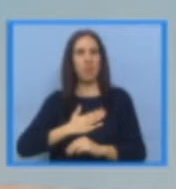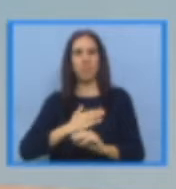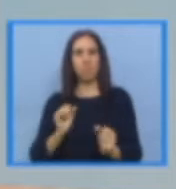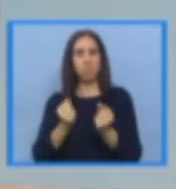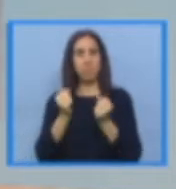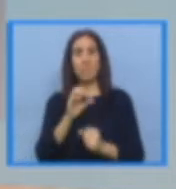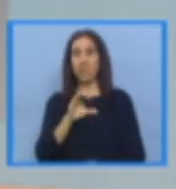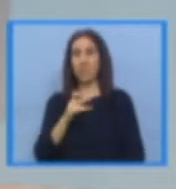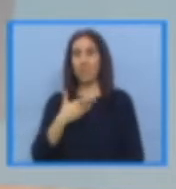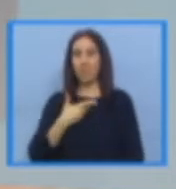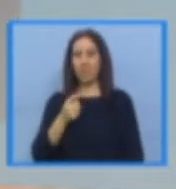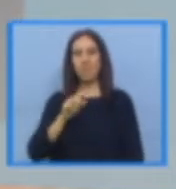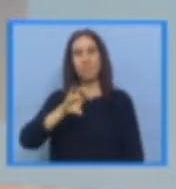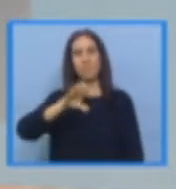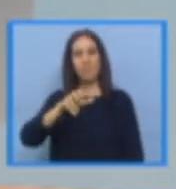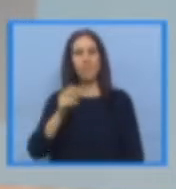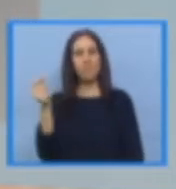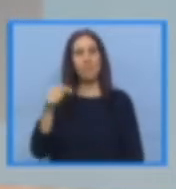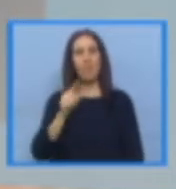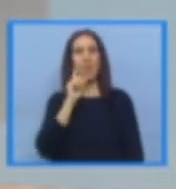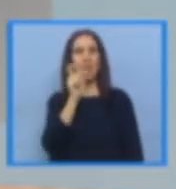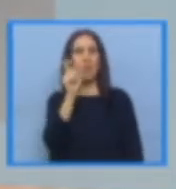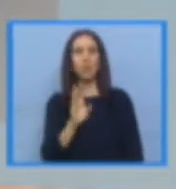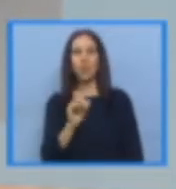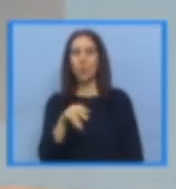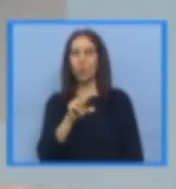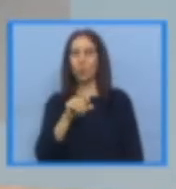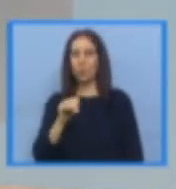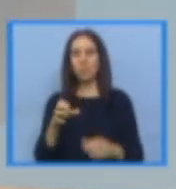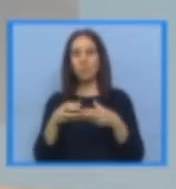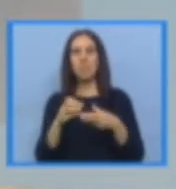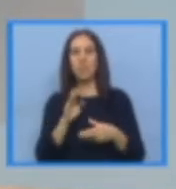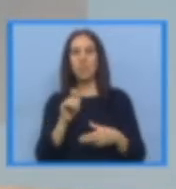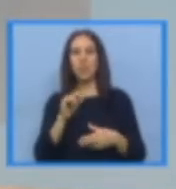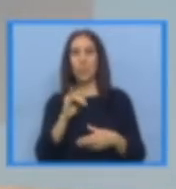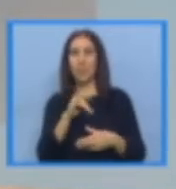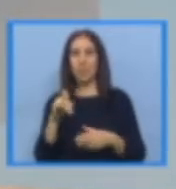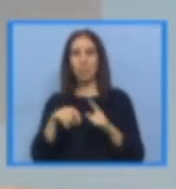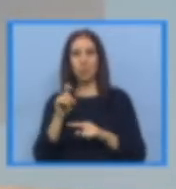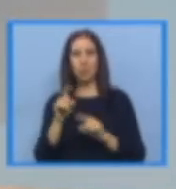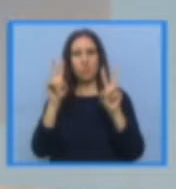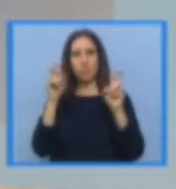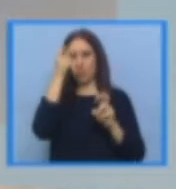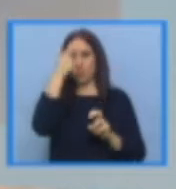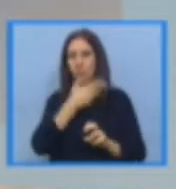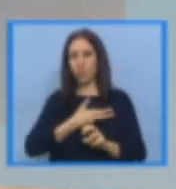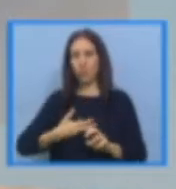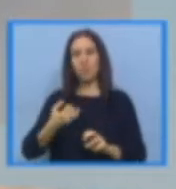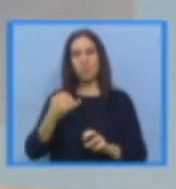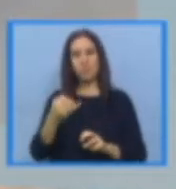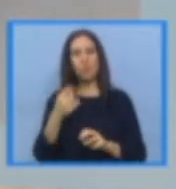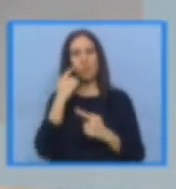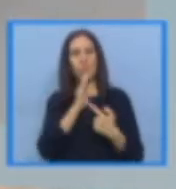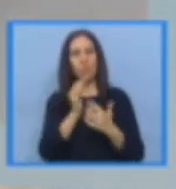de destino de Joana Gomes para cooperar com o Serviço Jesuíta aos Refugiados. Uma história para conhecer daqui a pouco, depois de lhe